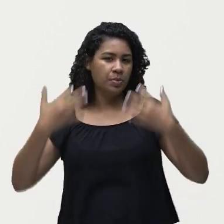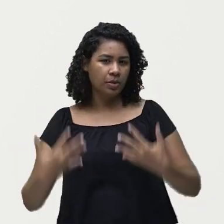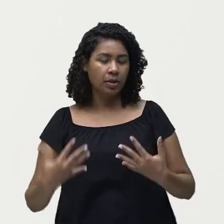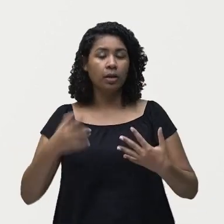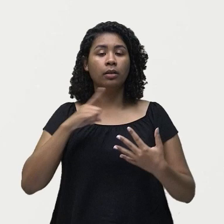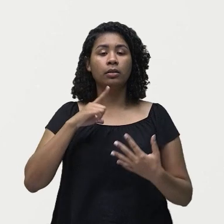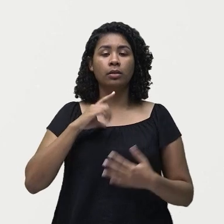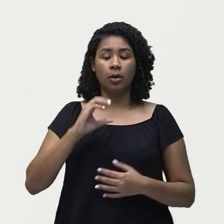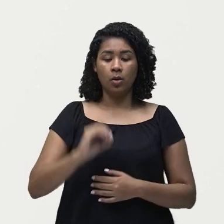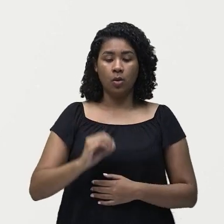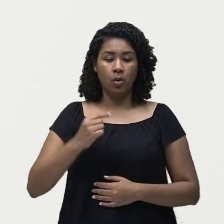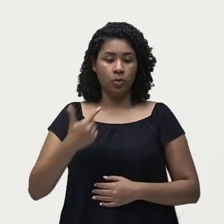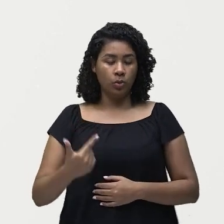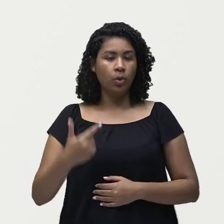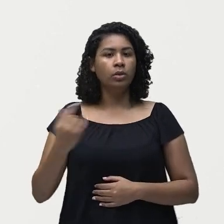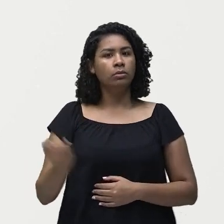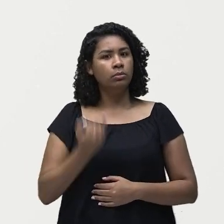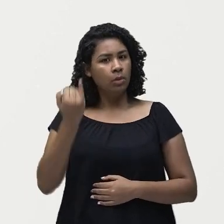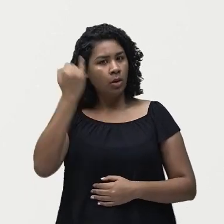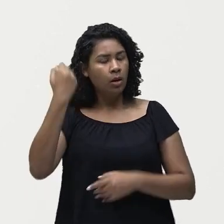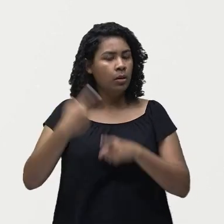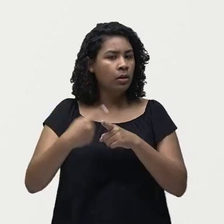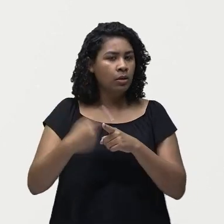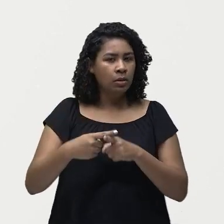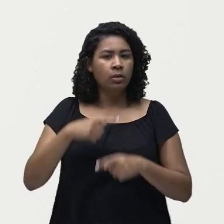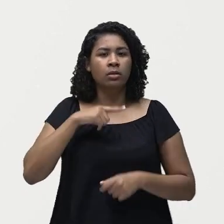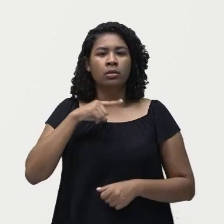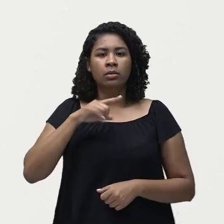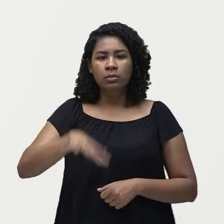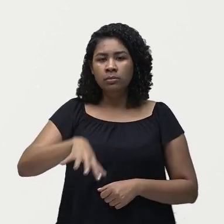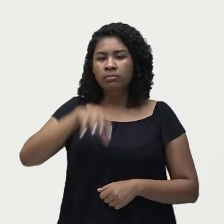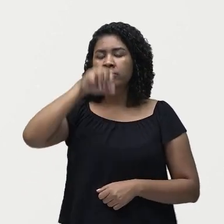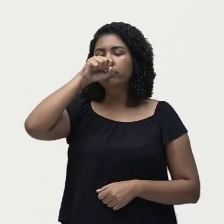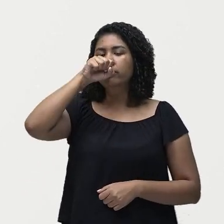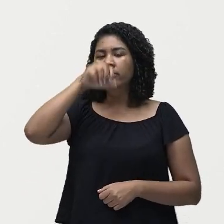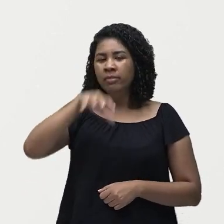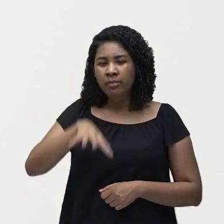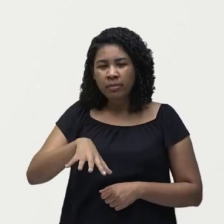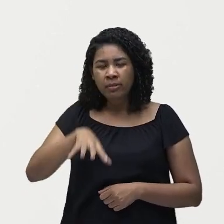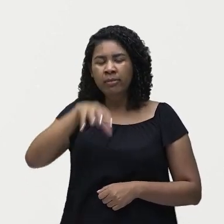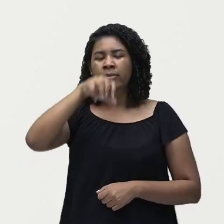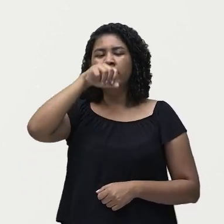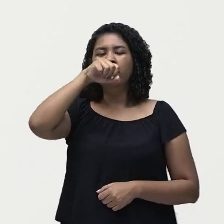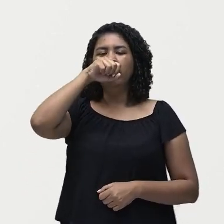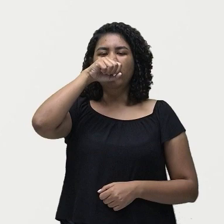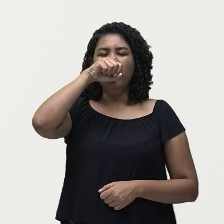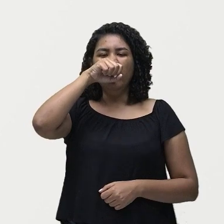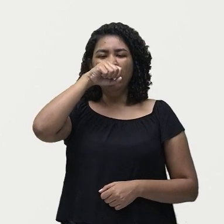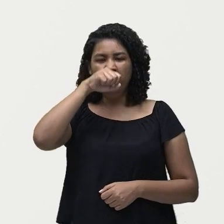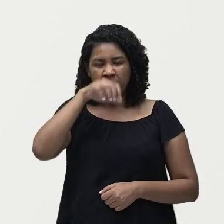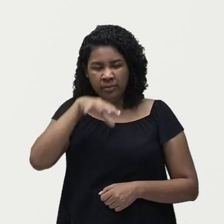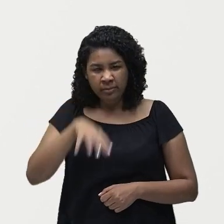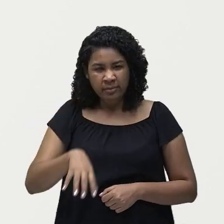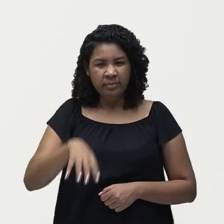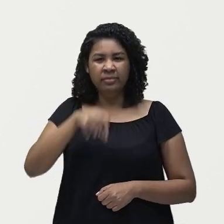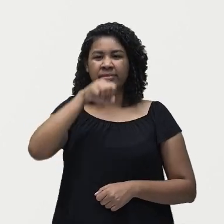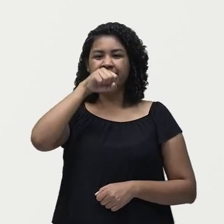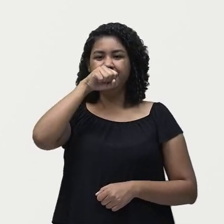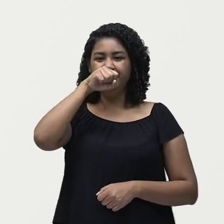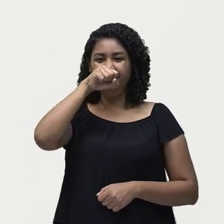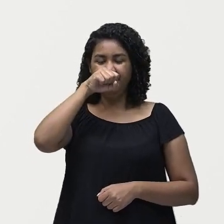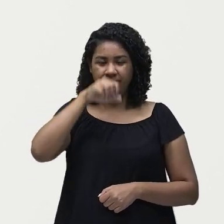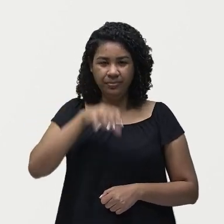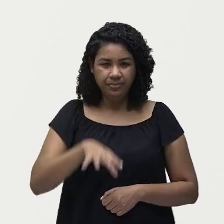utiliza o oxigênio no processo de respiração, né? Quando nós inspiramos, né, para realizar o nosso metabolismo, a